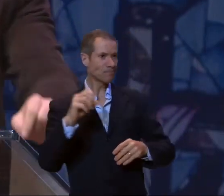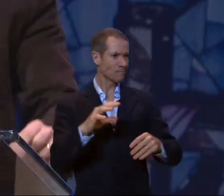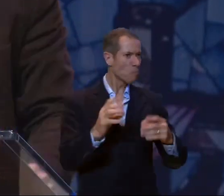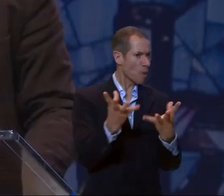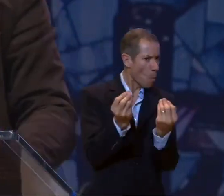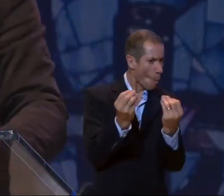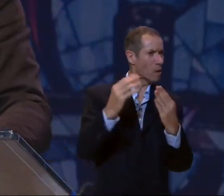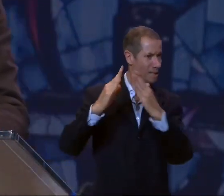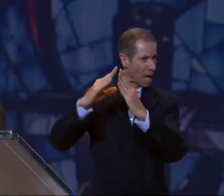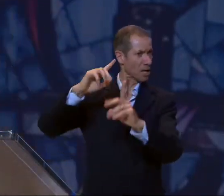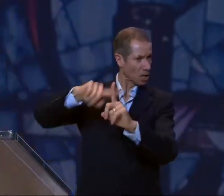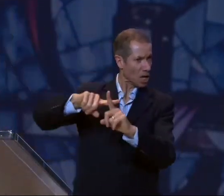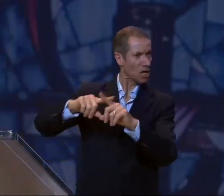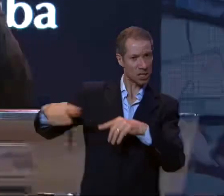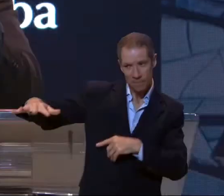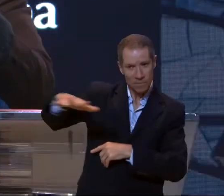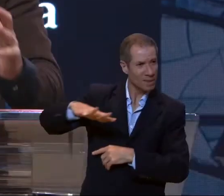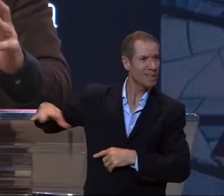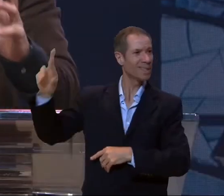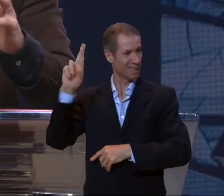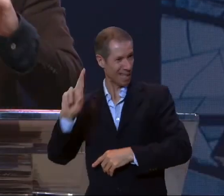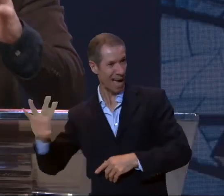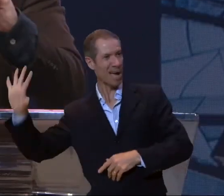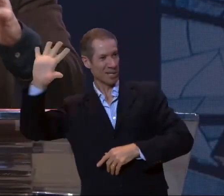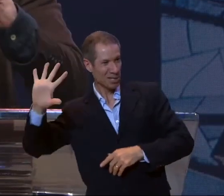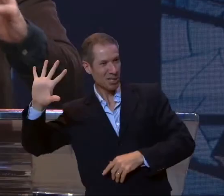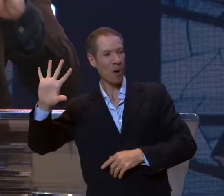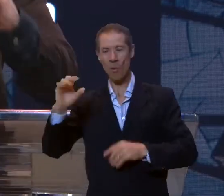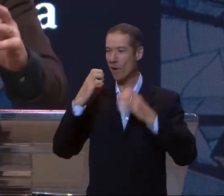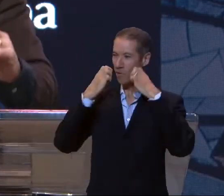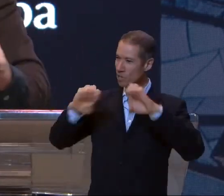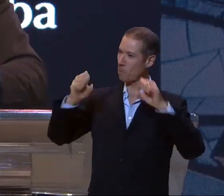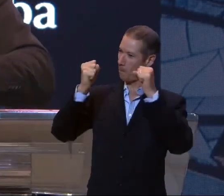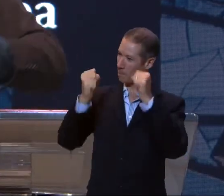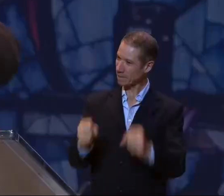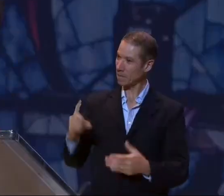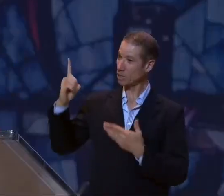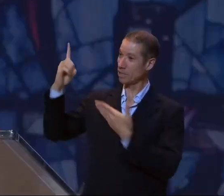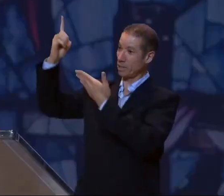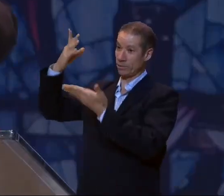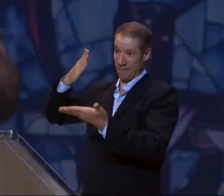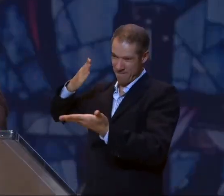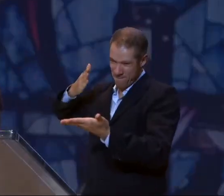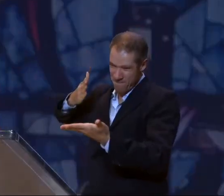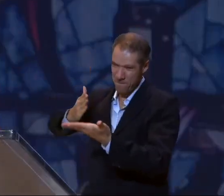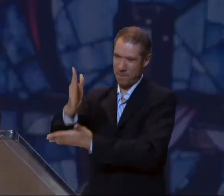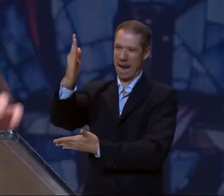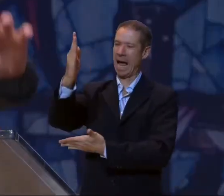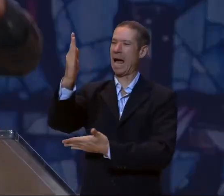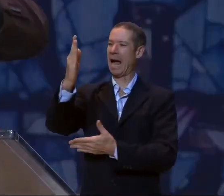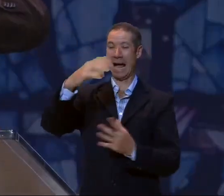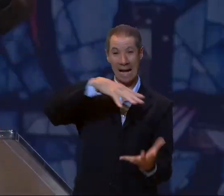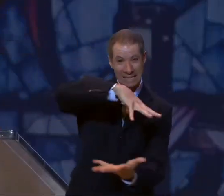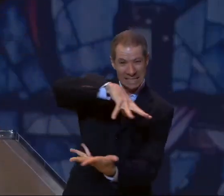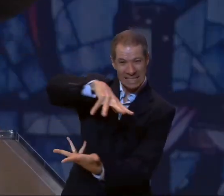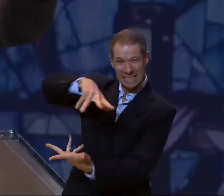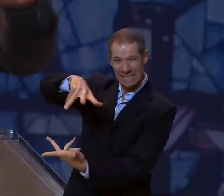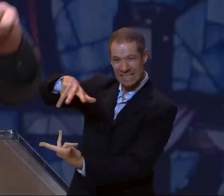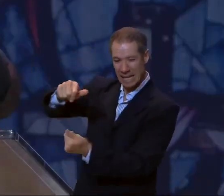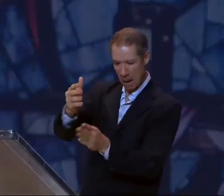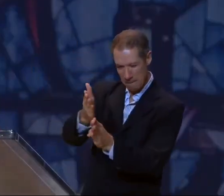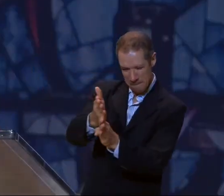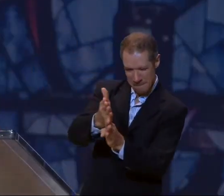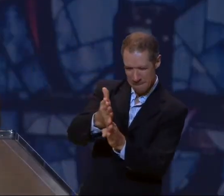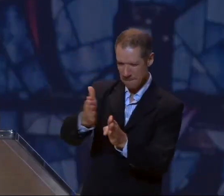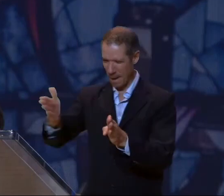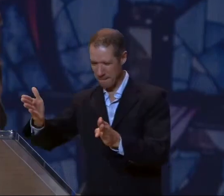planta a igreja ali. Porque o Evangelho é o poder de Deus que vai além dos limites da terra. Ele cruza